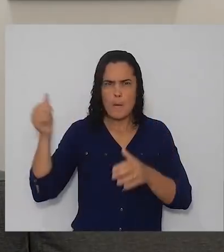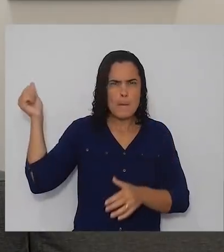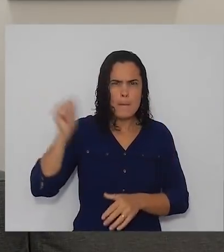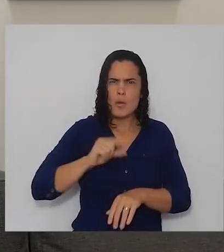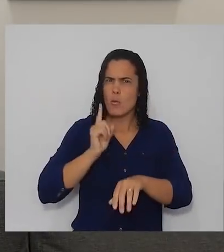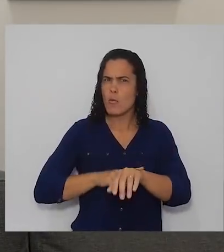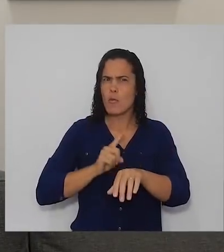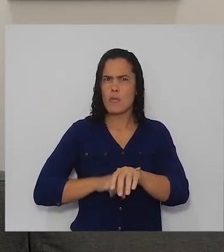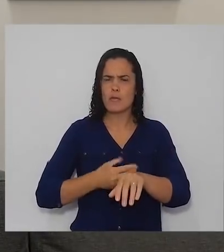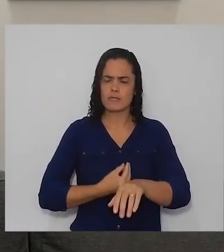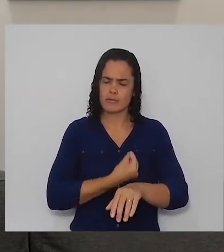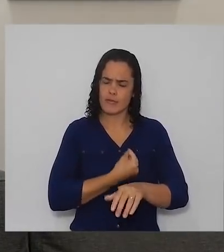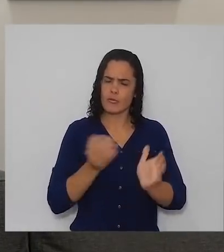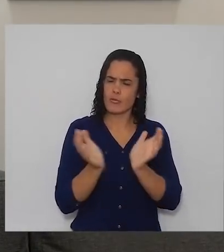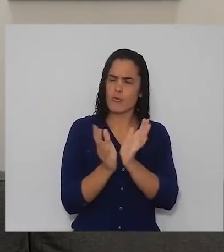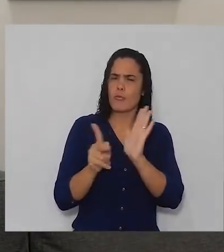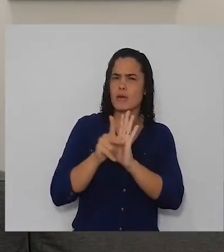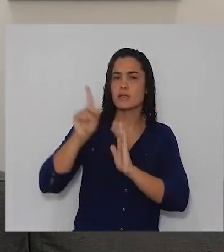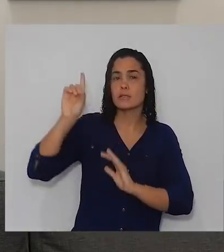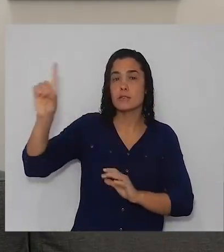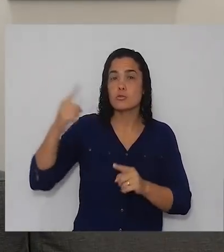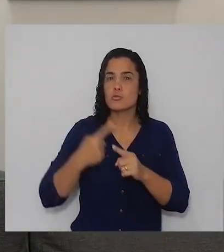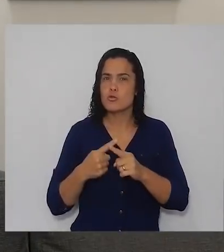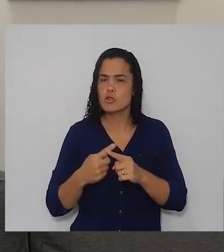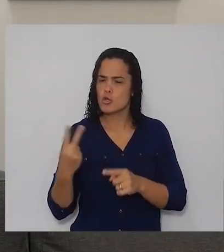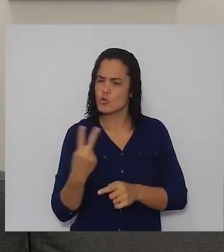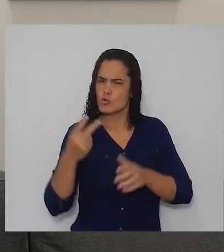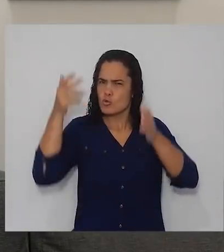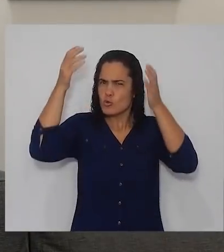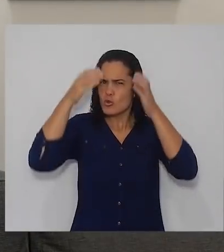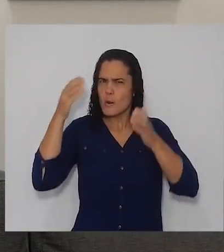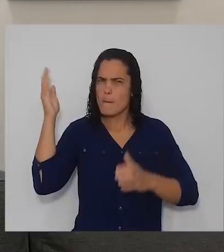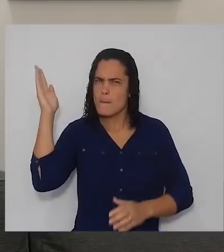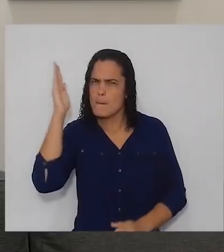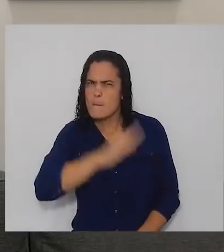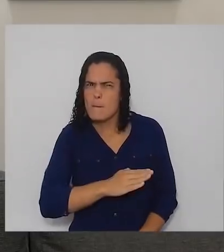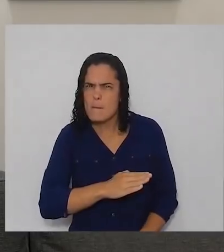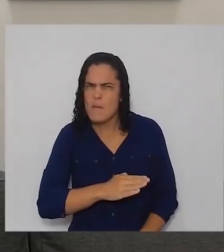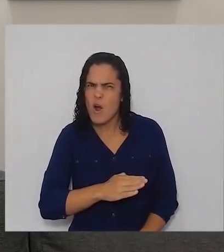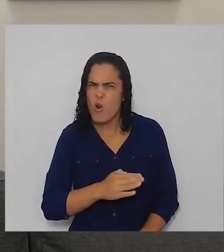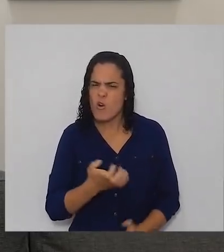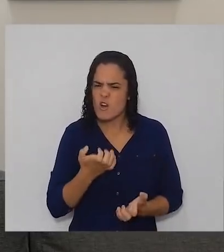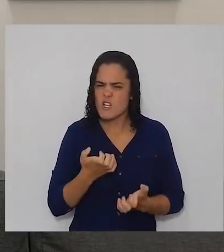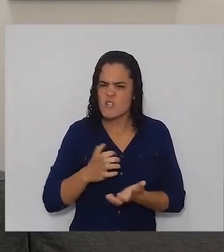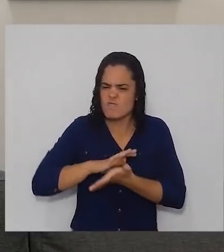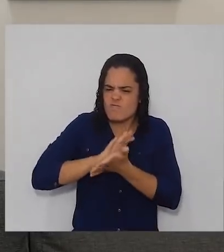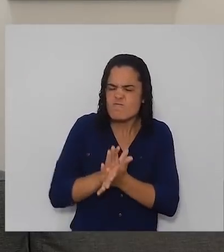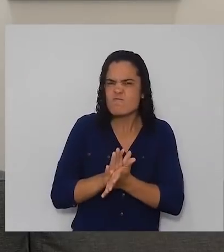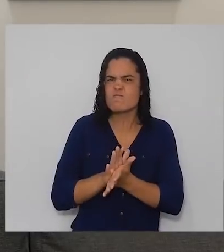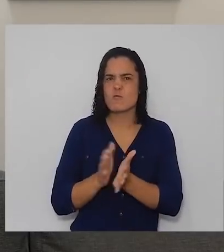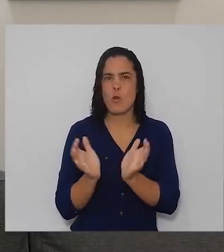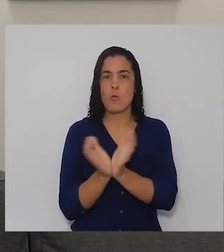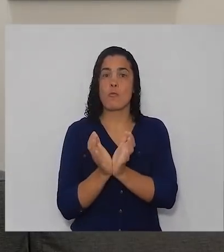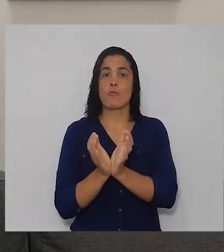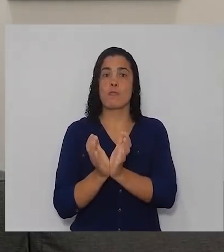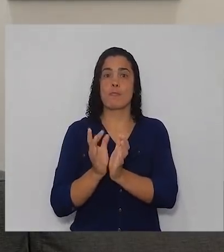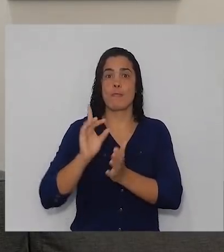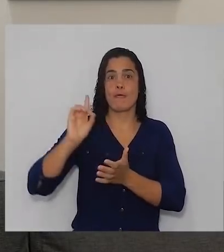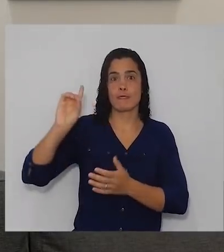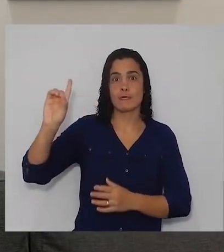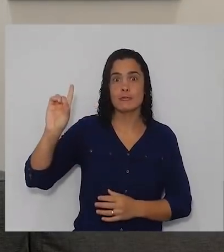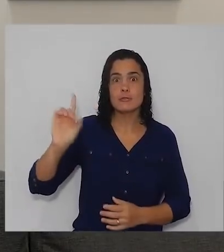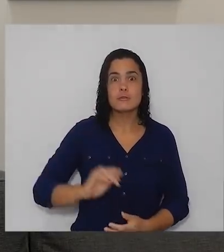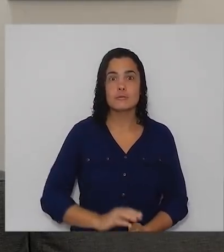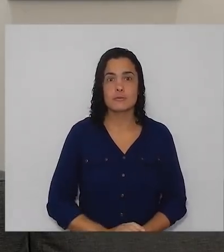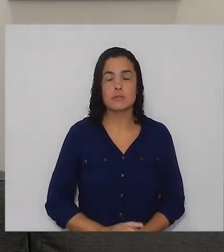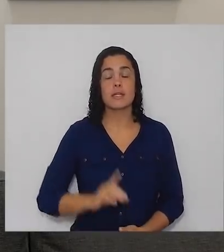implacáveis na maldade, ardilosos no seu jeito de prejudicar o povo, e era necessário